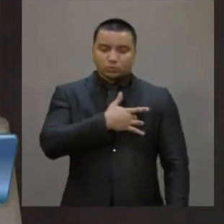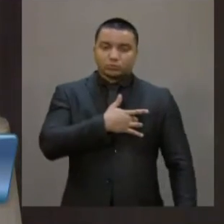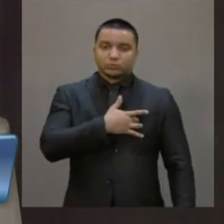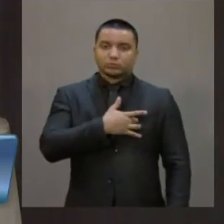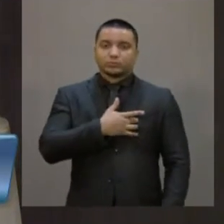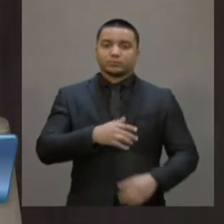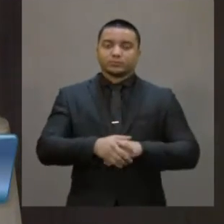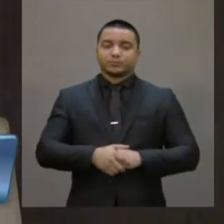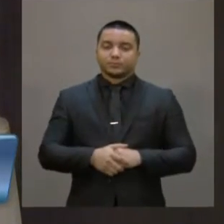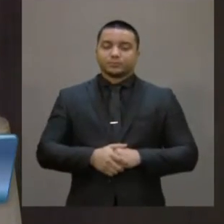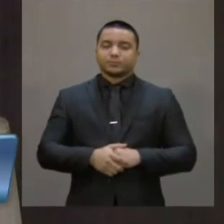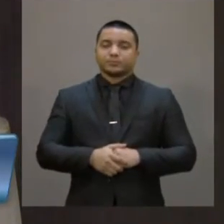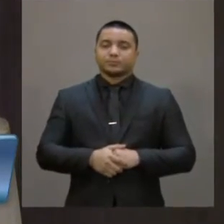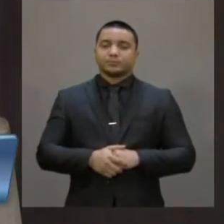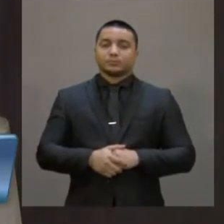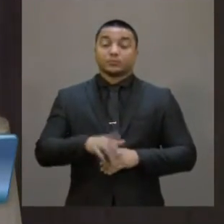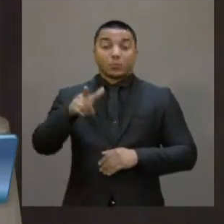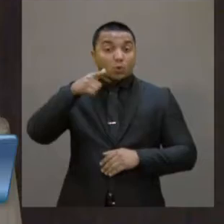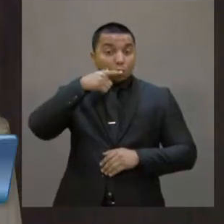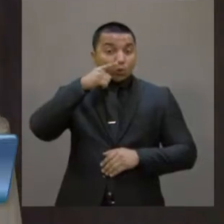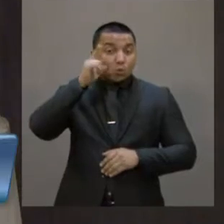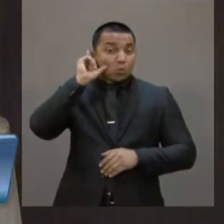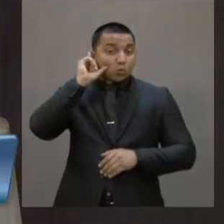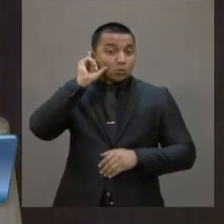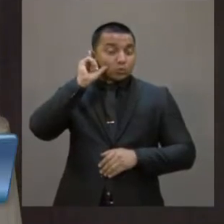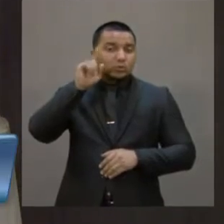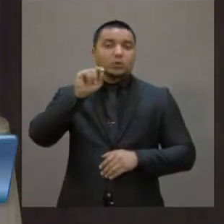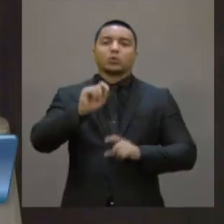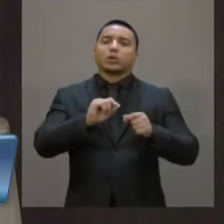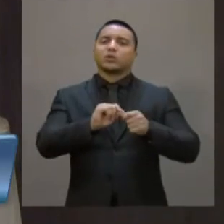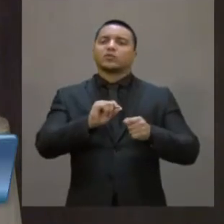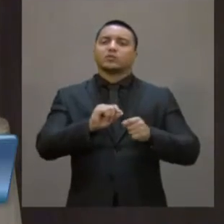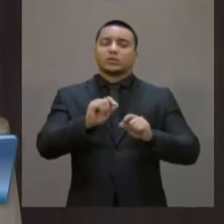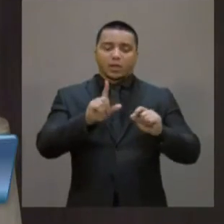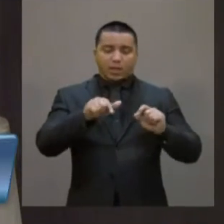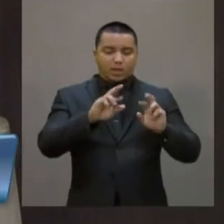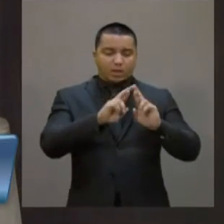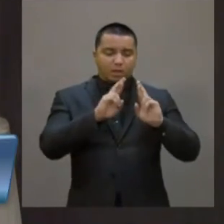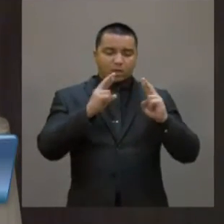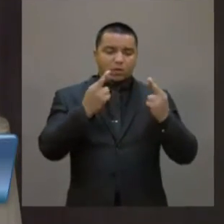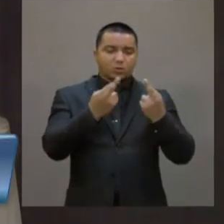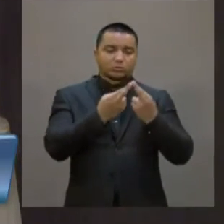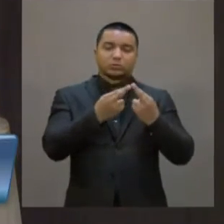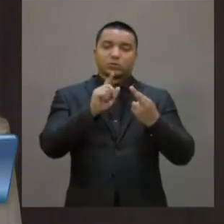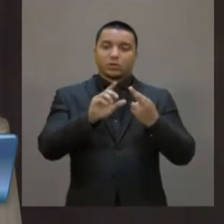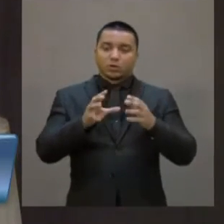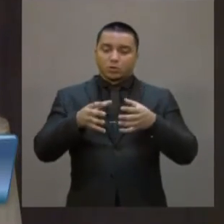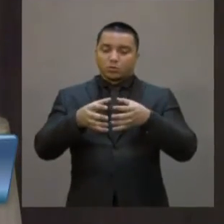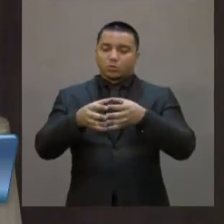deputado Ariel. Ontem foi feita a reunião das